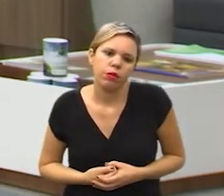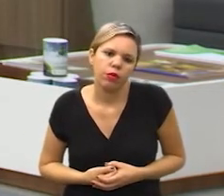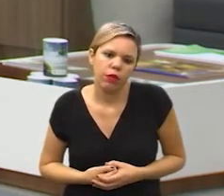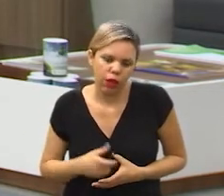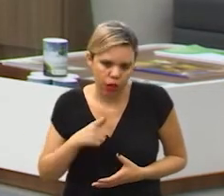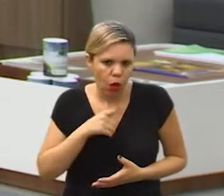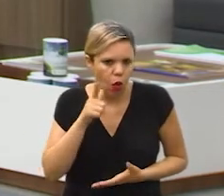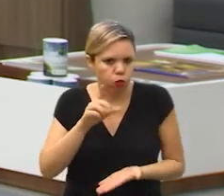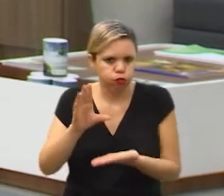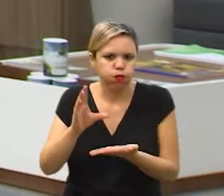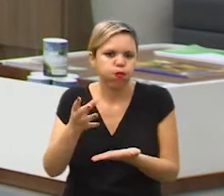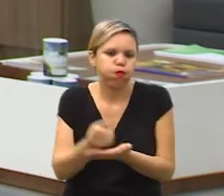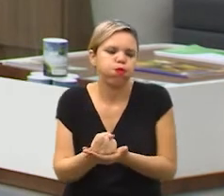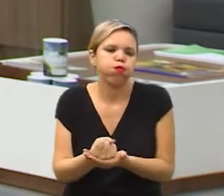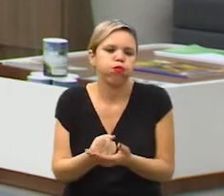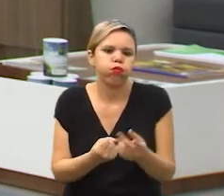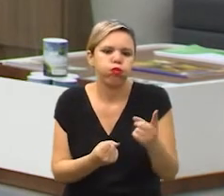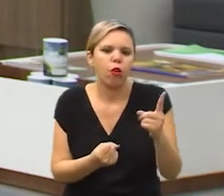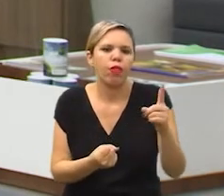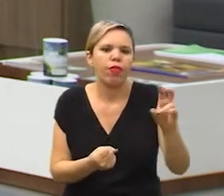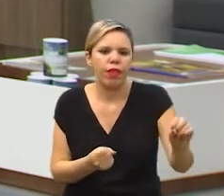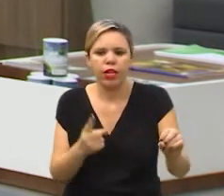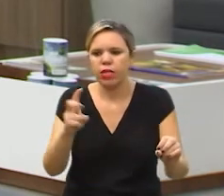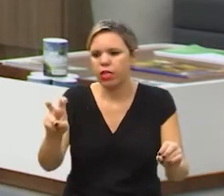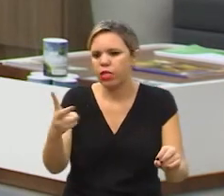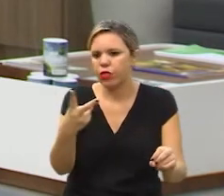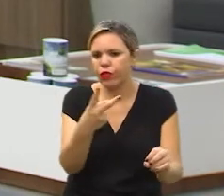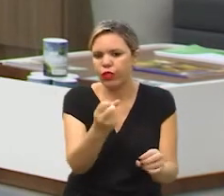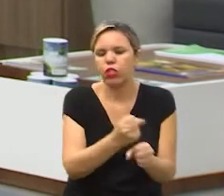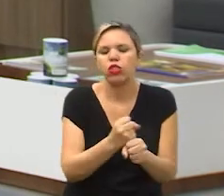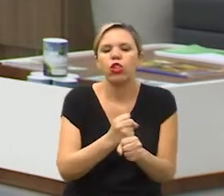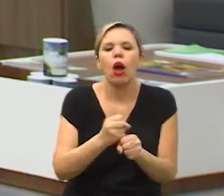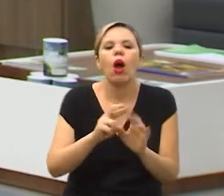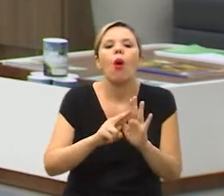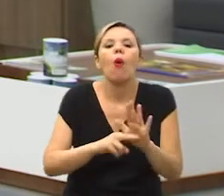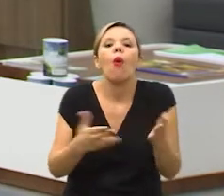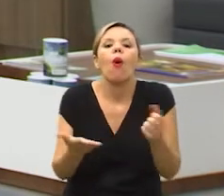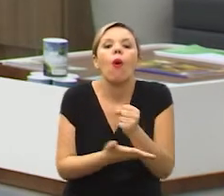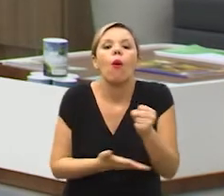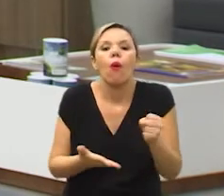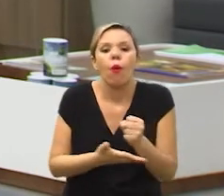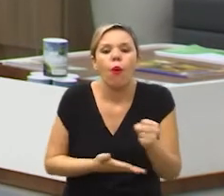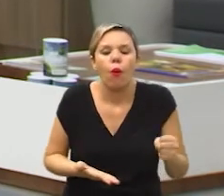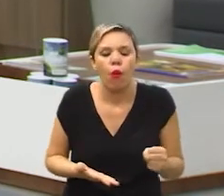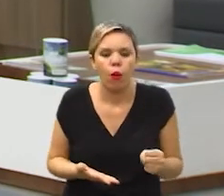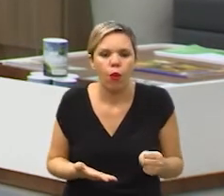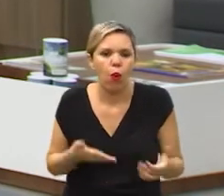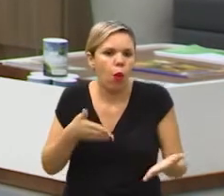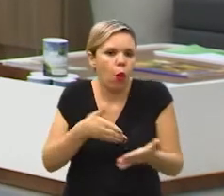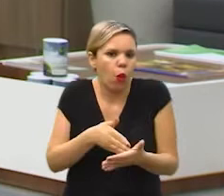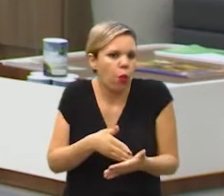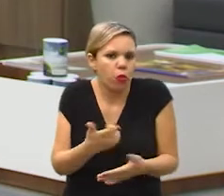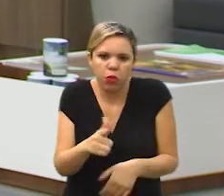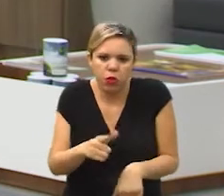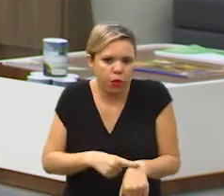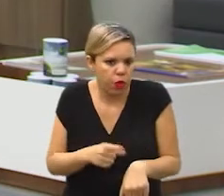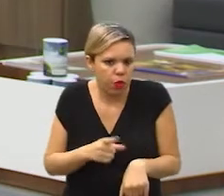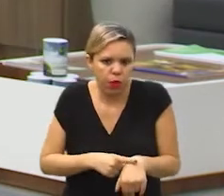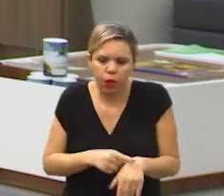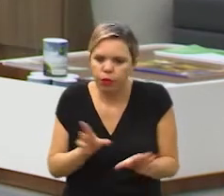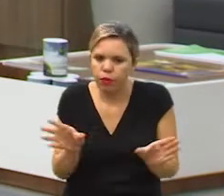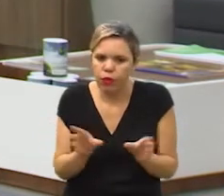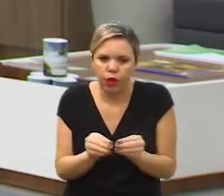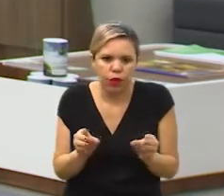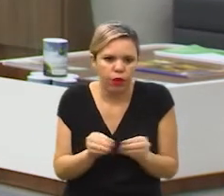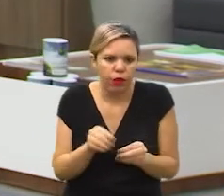o resgate seria daqui 10, 15, 20 anos? Qual que é a regra básica disso? O prazo não tem um prazo